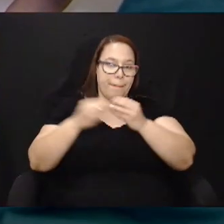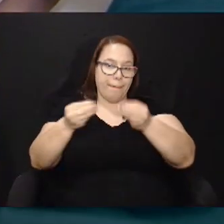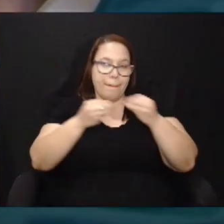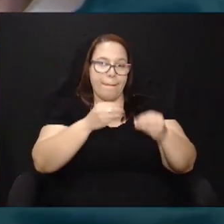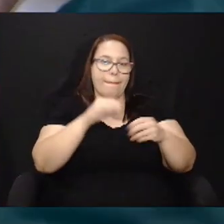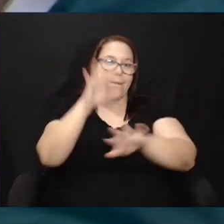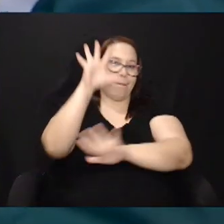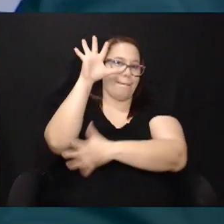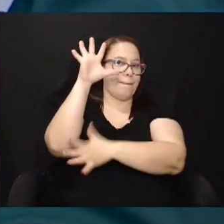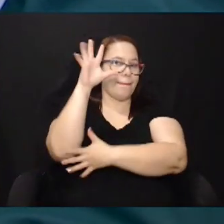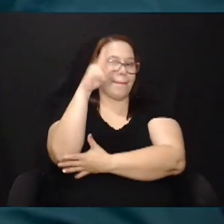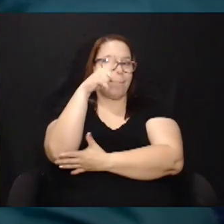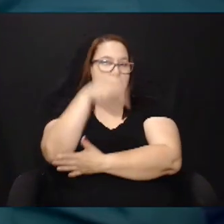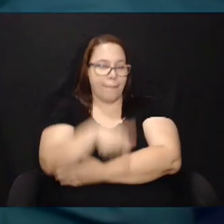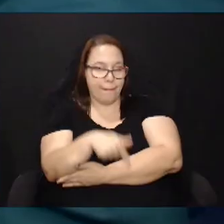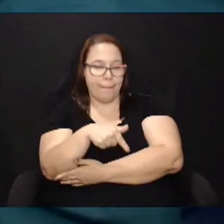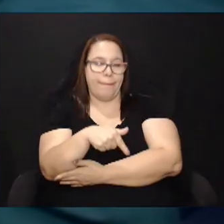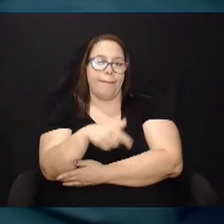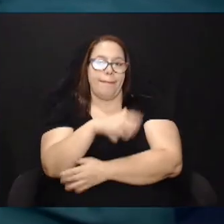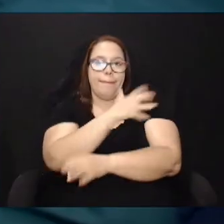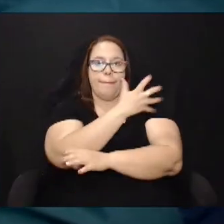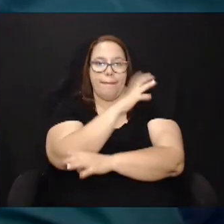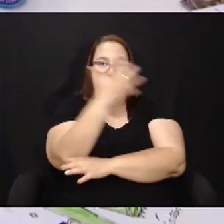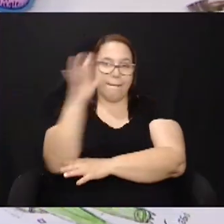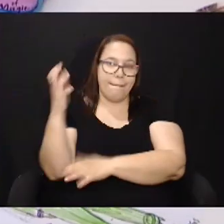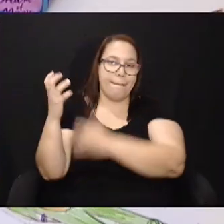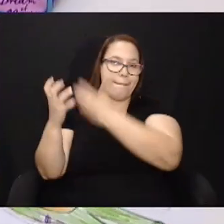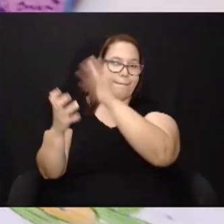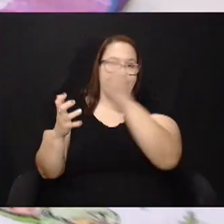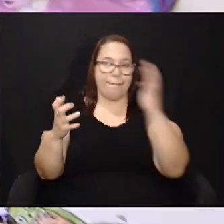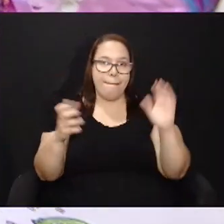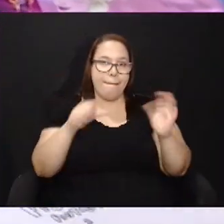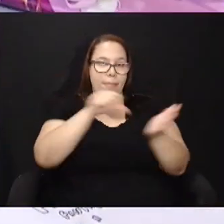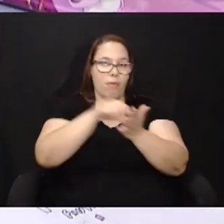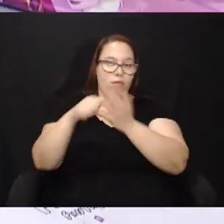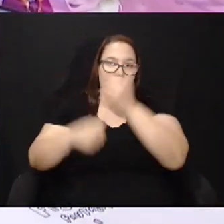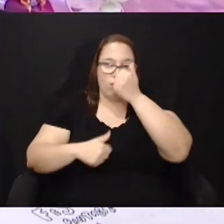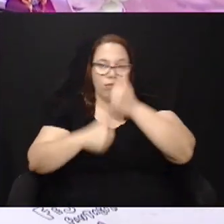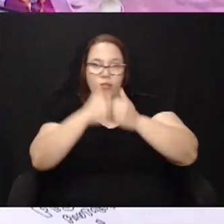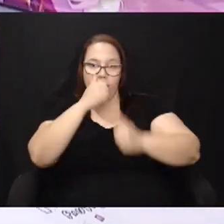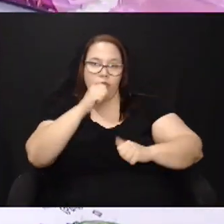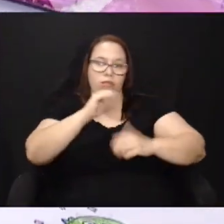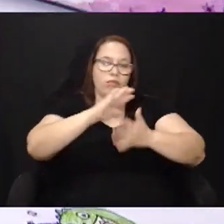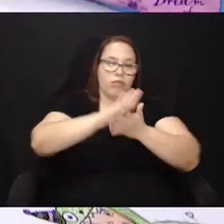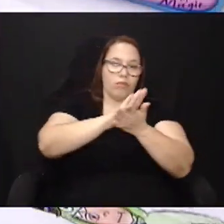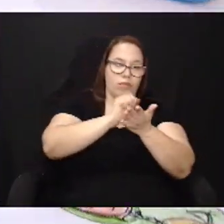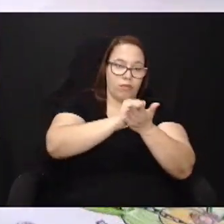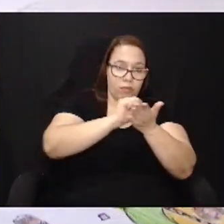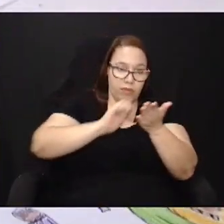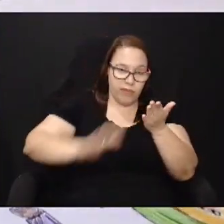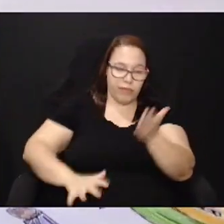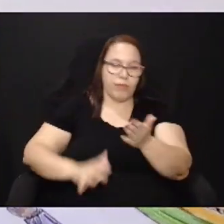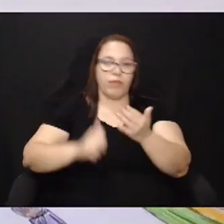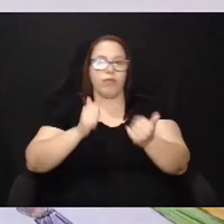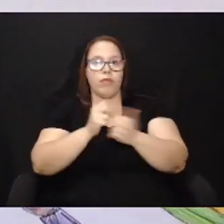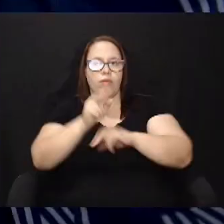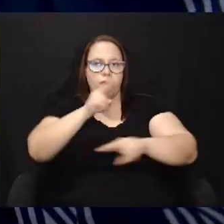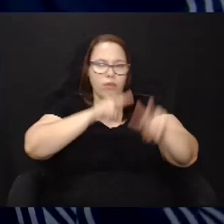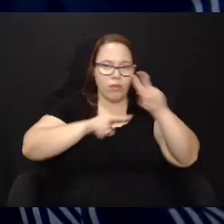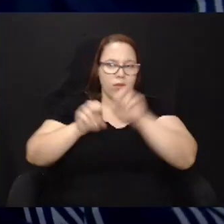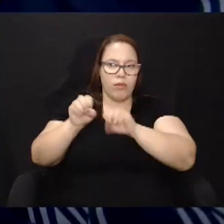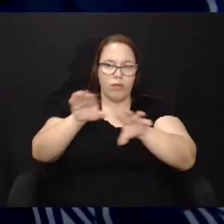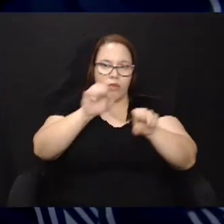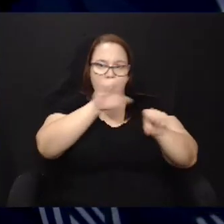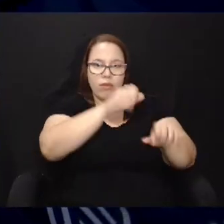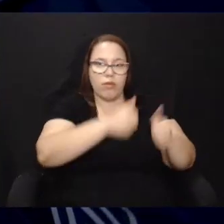parques, escolas, quadras e centros esportivos. Todas as ações deverão contar com supervisão de educadores esportivos